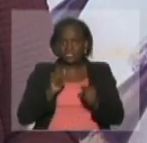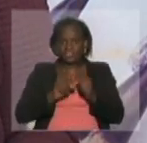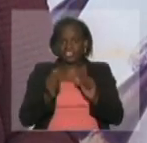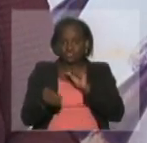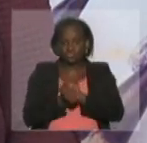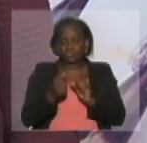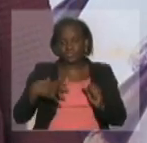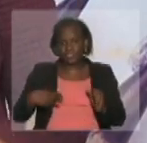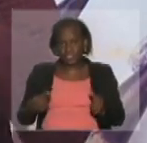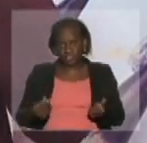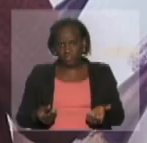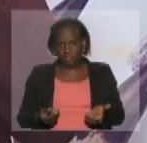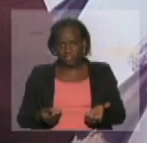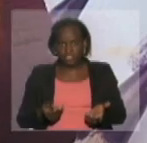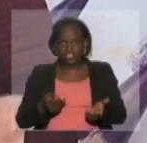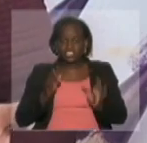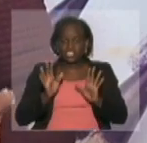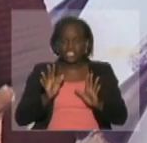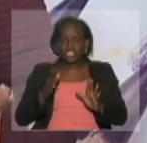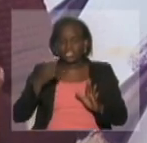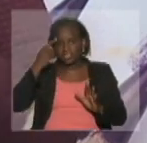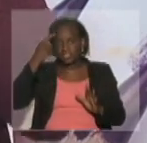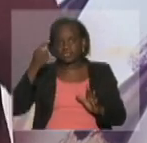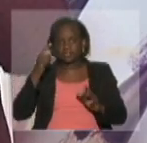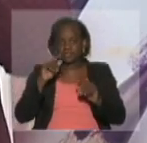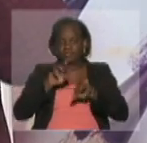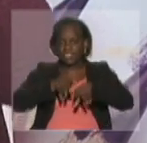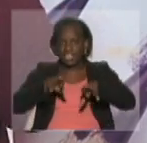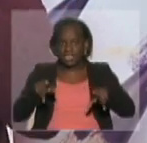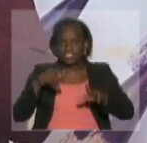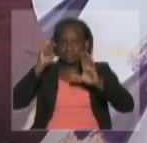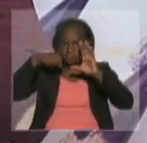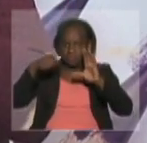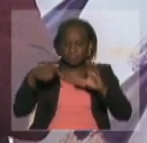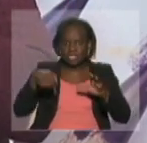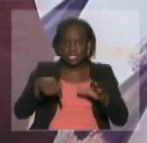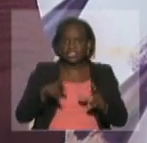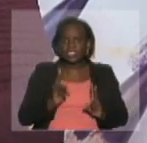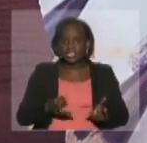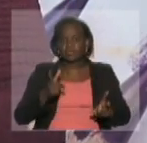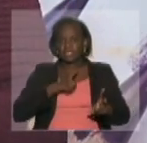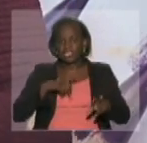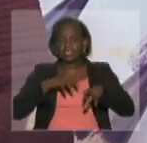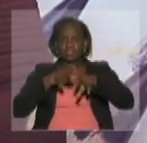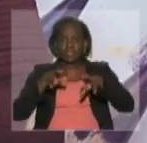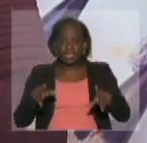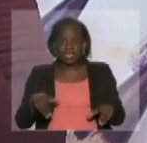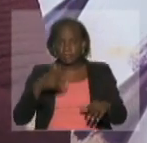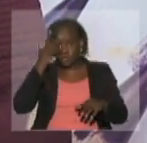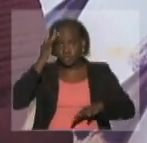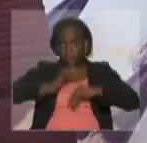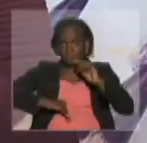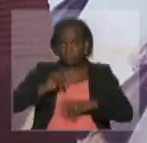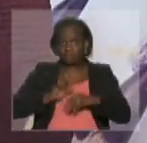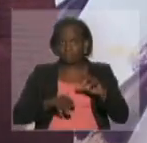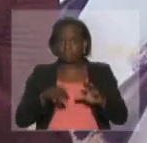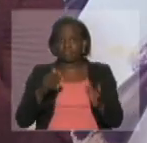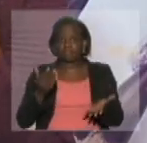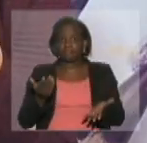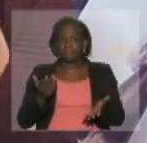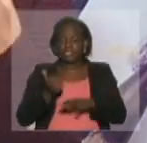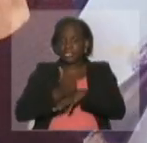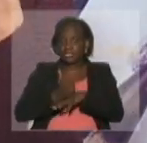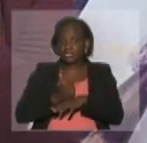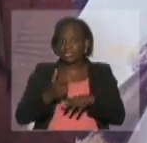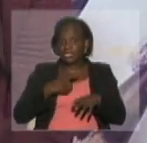seu filho, né? Sim. Eu já gravei vários programas aqui, sempre com diversos tipos de especialistas. Eles sempre dizem, legal